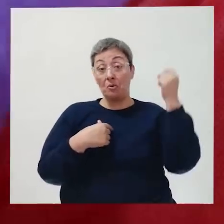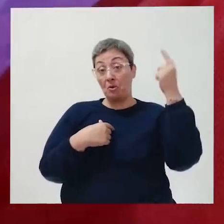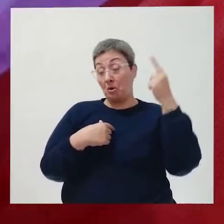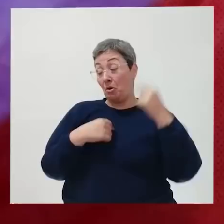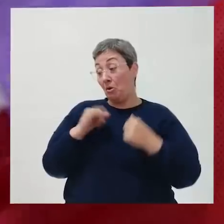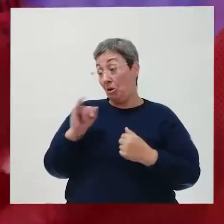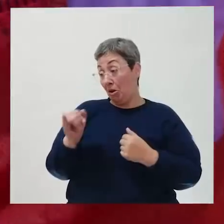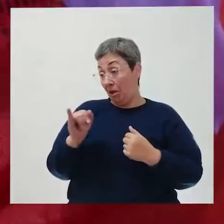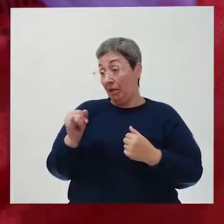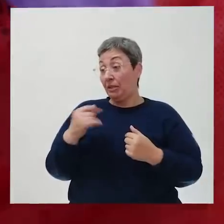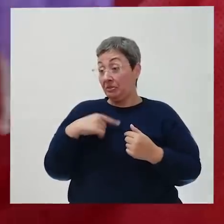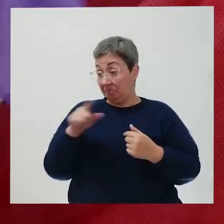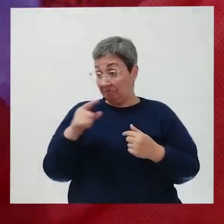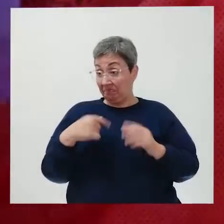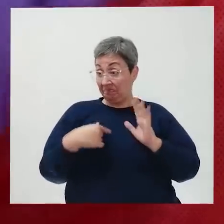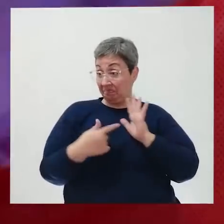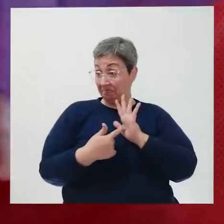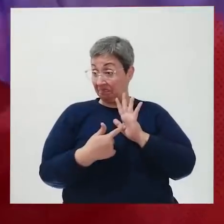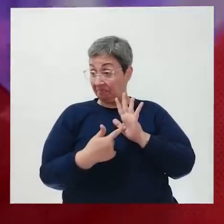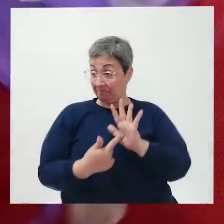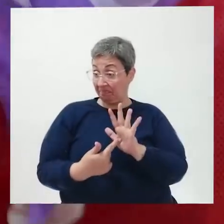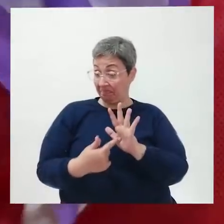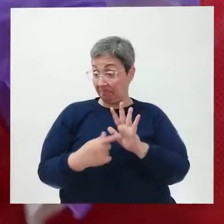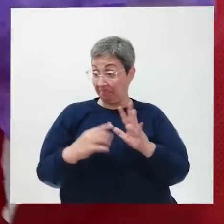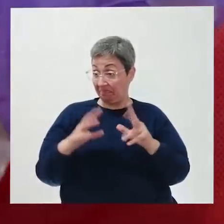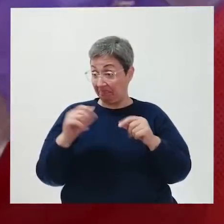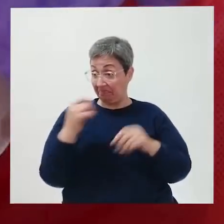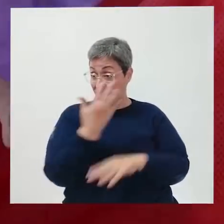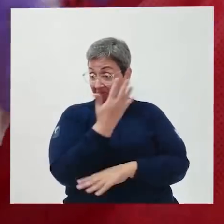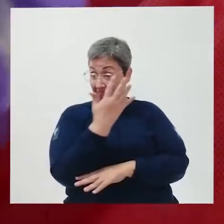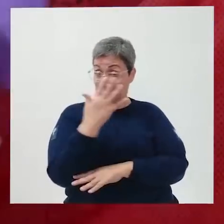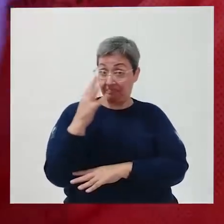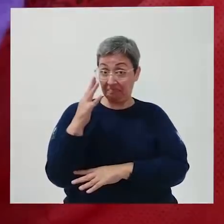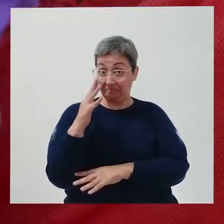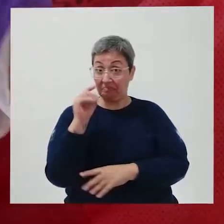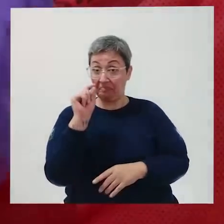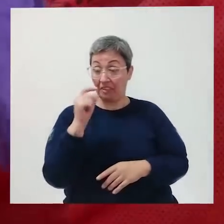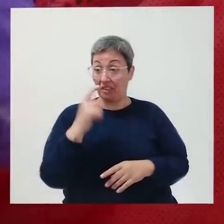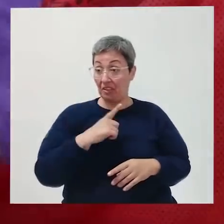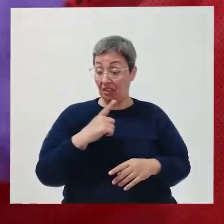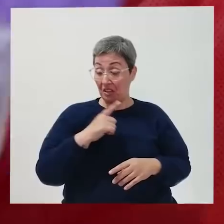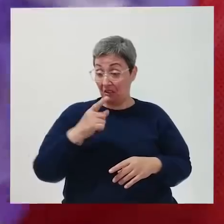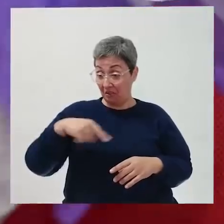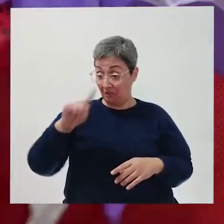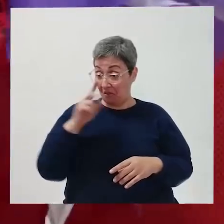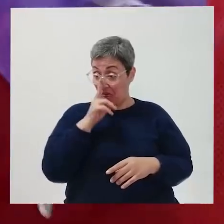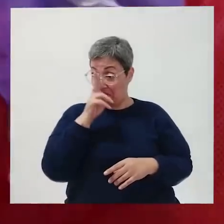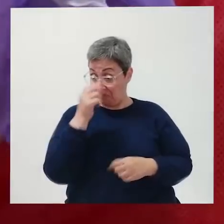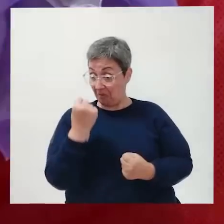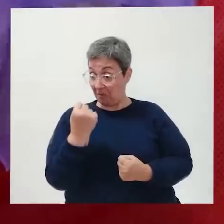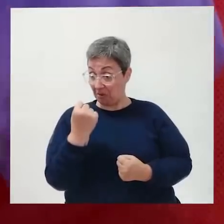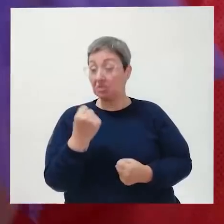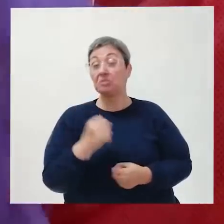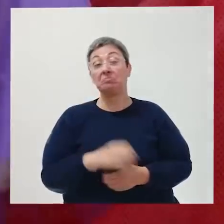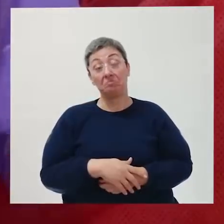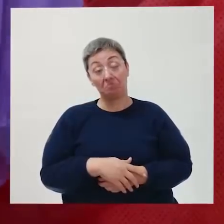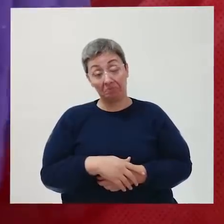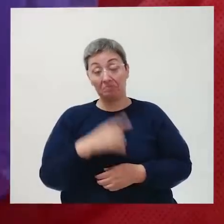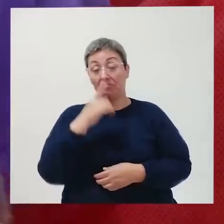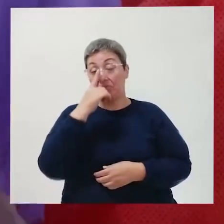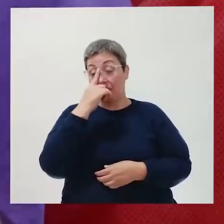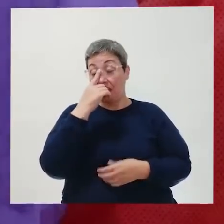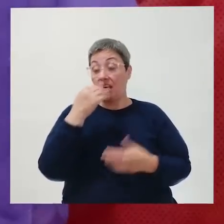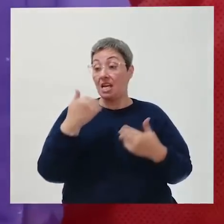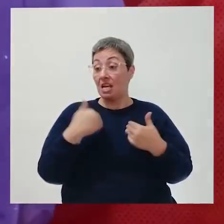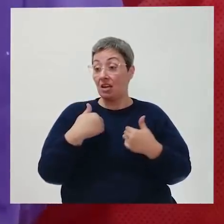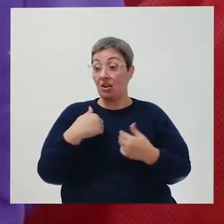que o senhor quer mostrar para a natureza como vós é forte. Aí